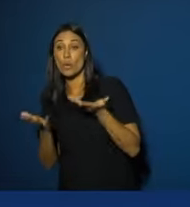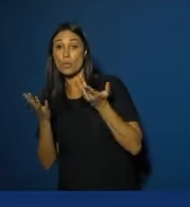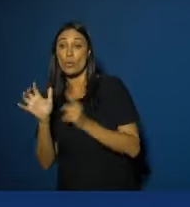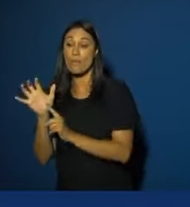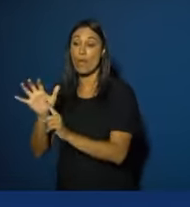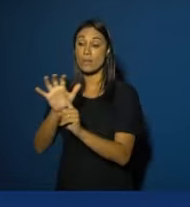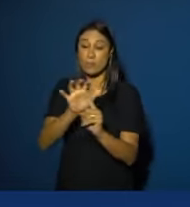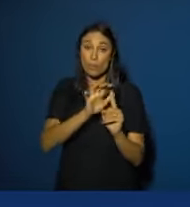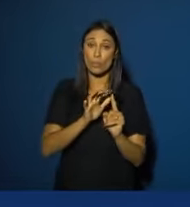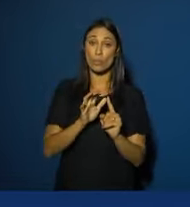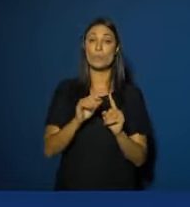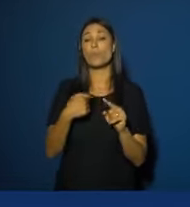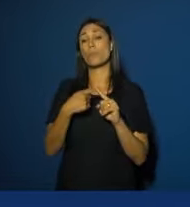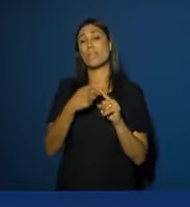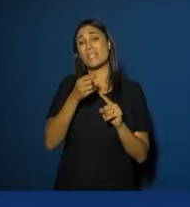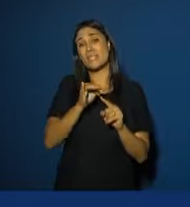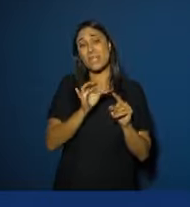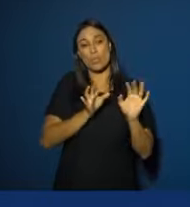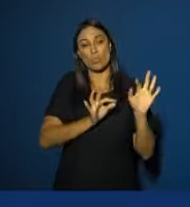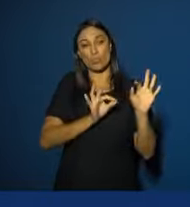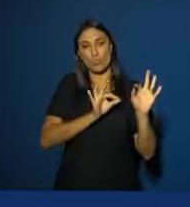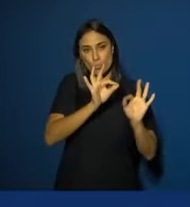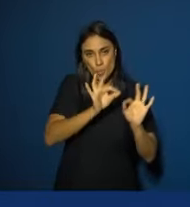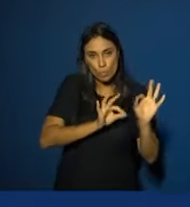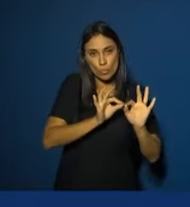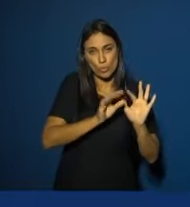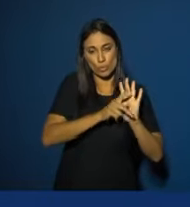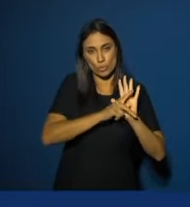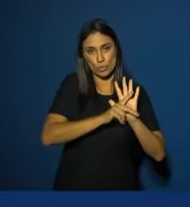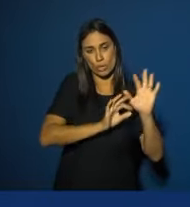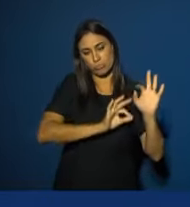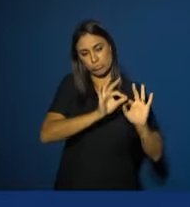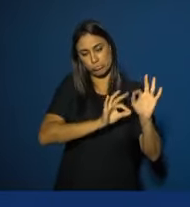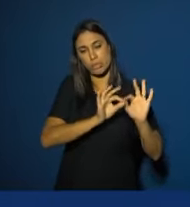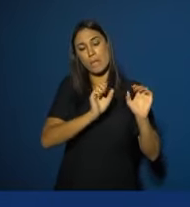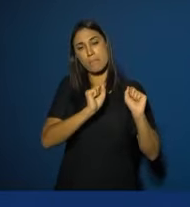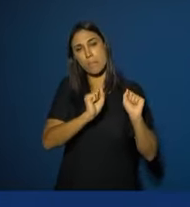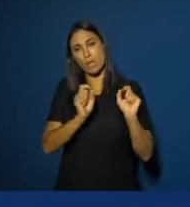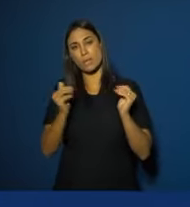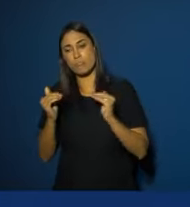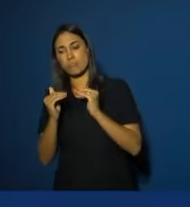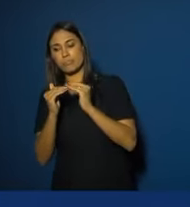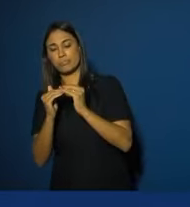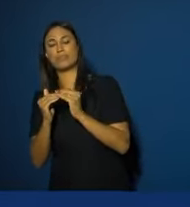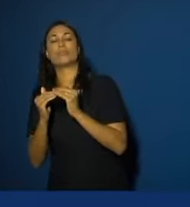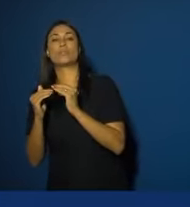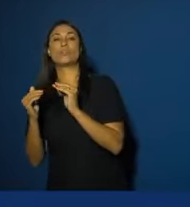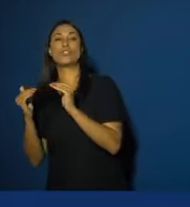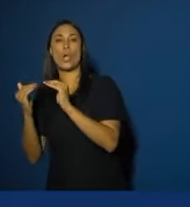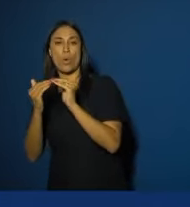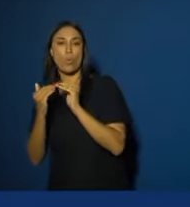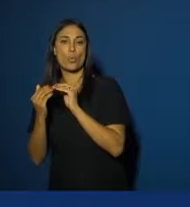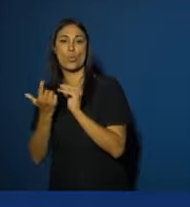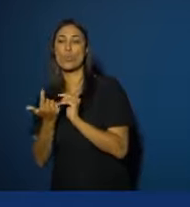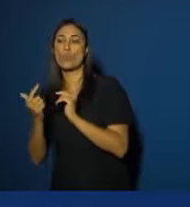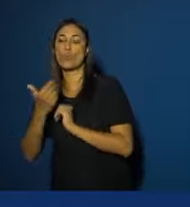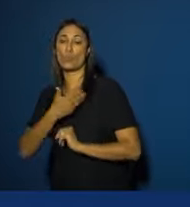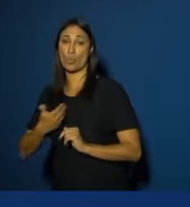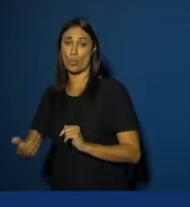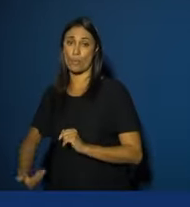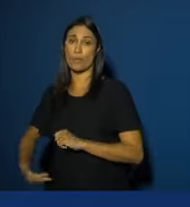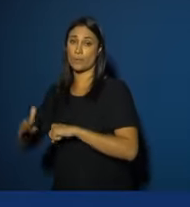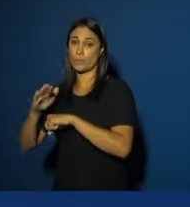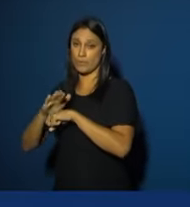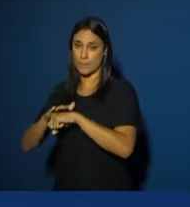recursos, uma vez estruturados os projetos que se associam com projetos correlatos com o que o governo está